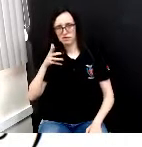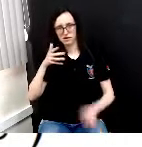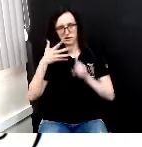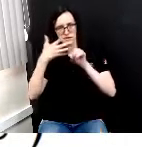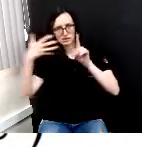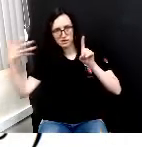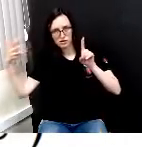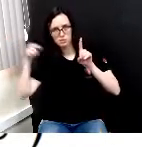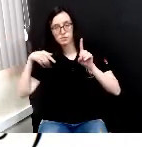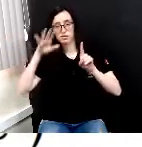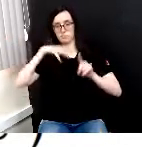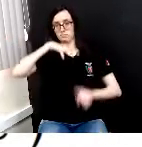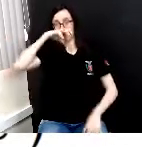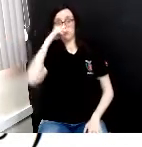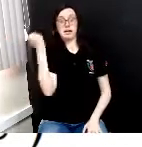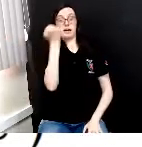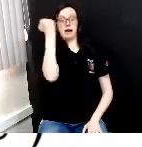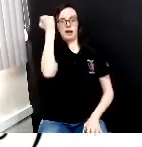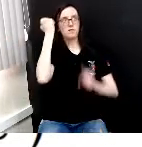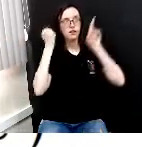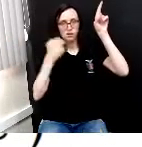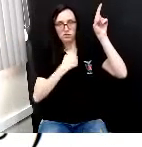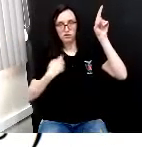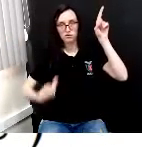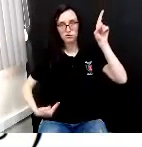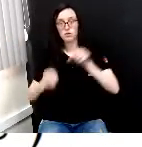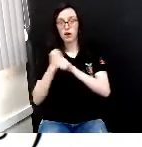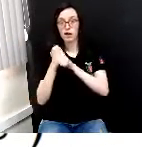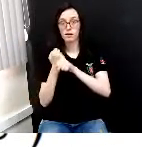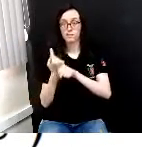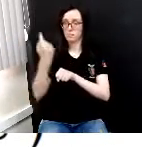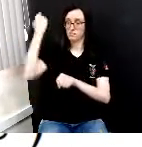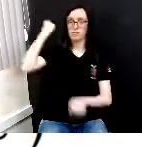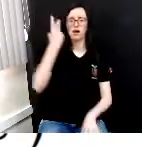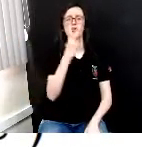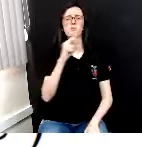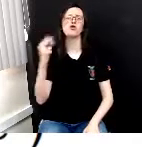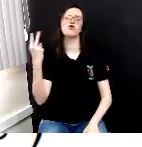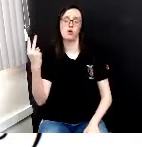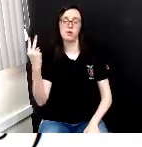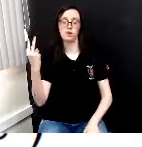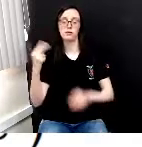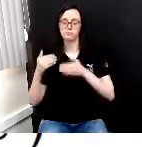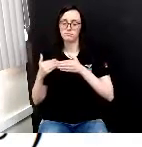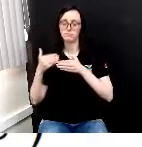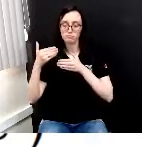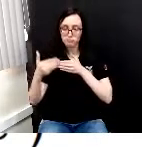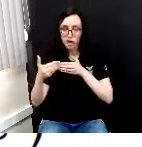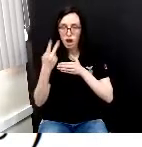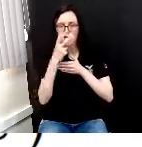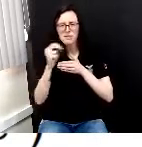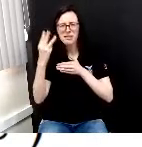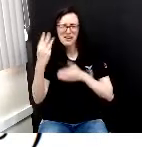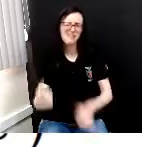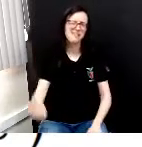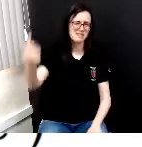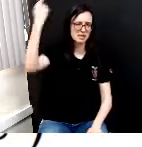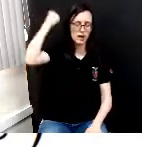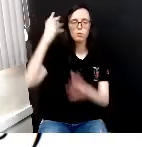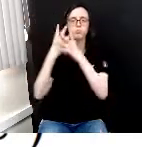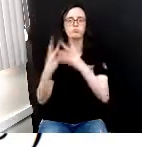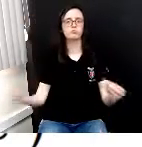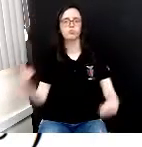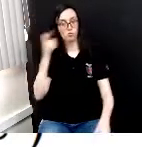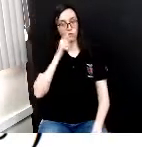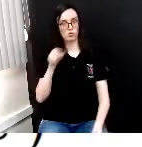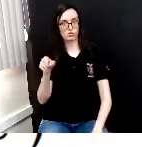aguda grave que ocorreu na China em 2002 e que em 2003 essa epidemia foi